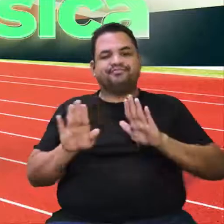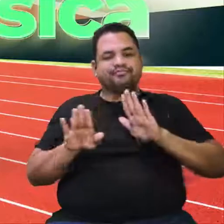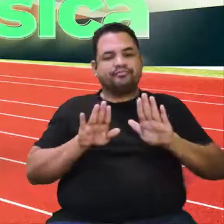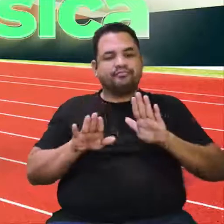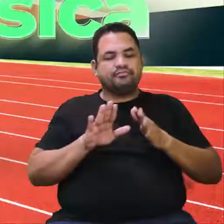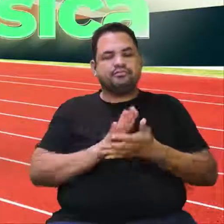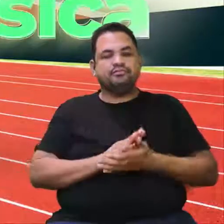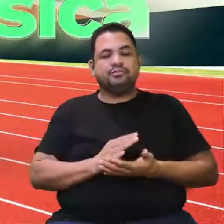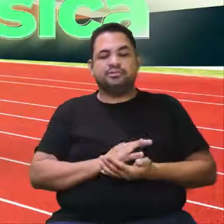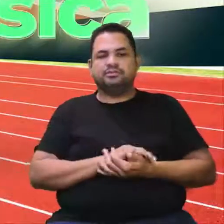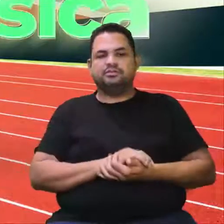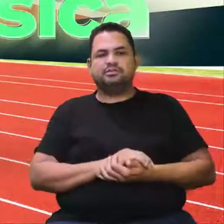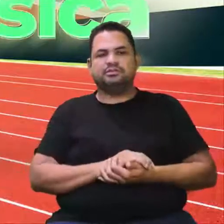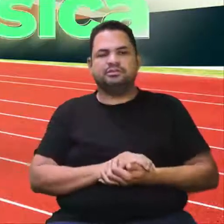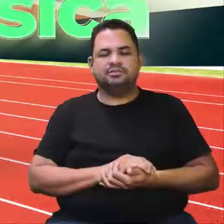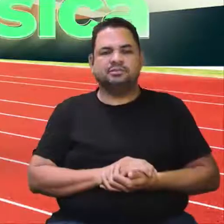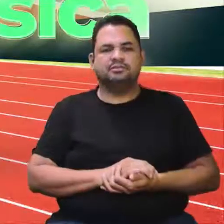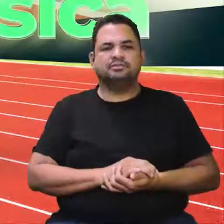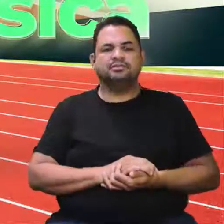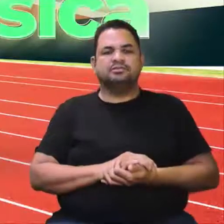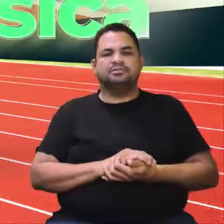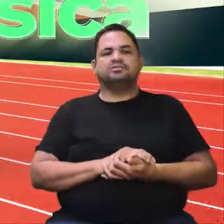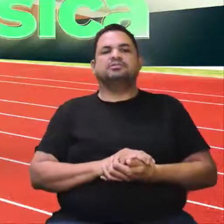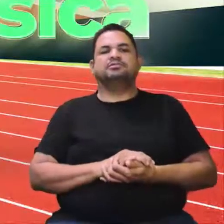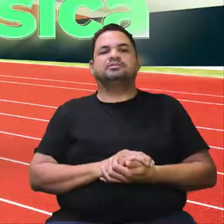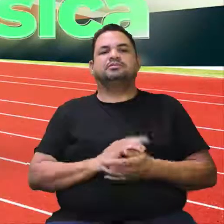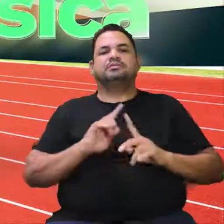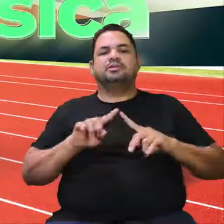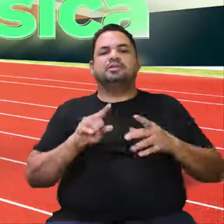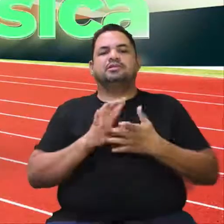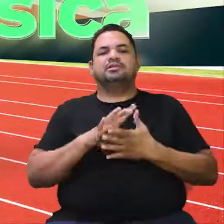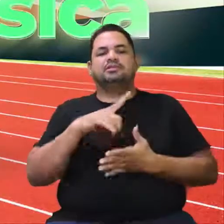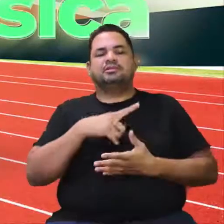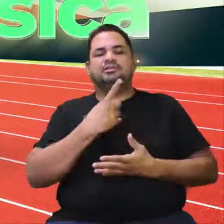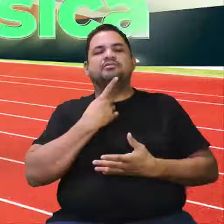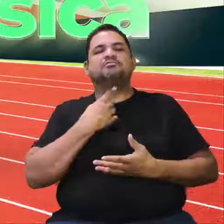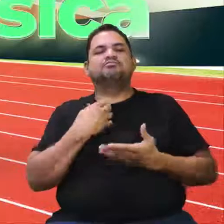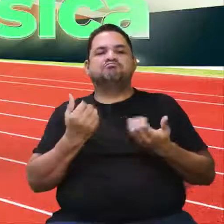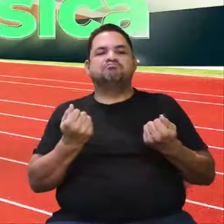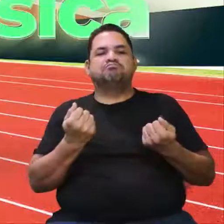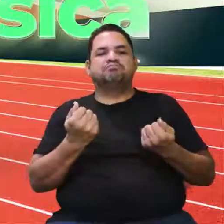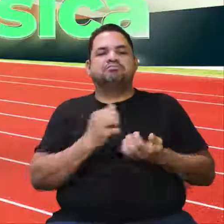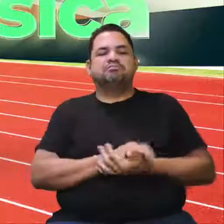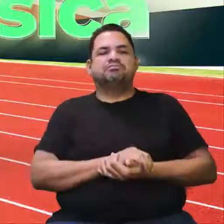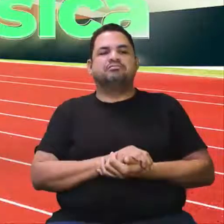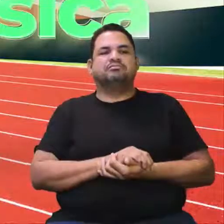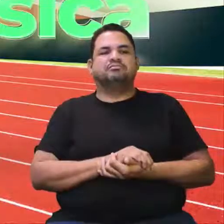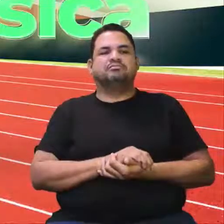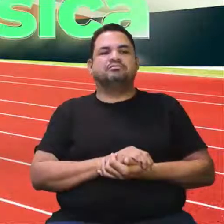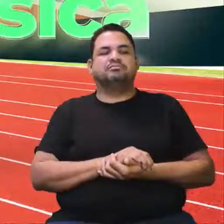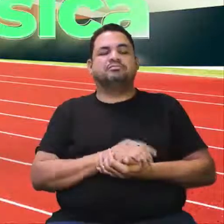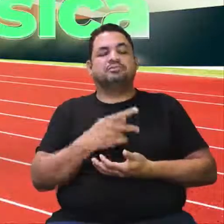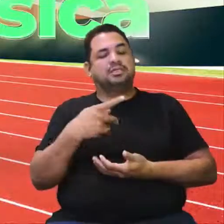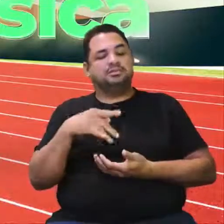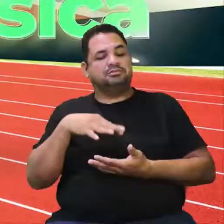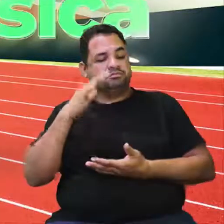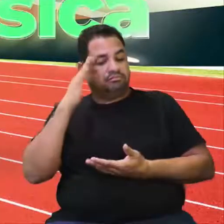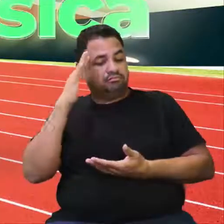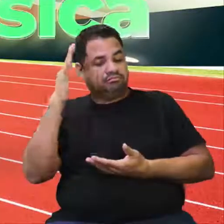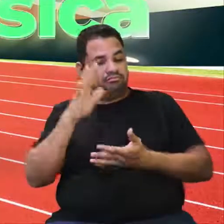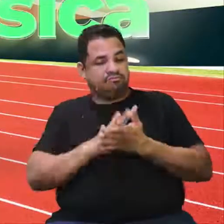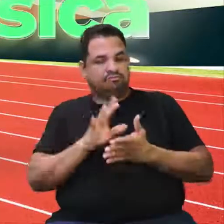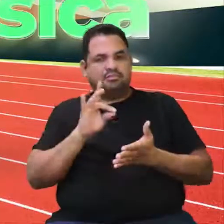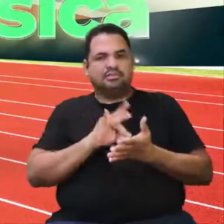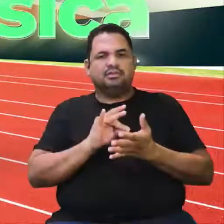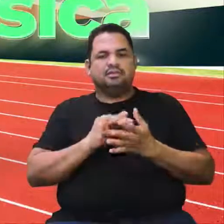com os exageros. Isso. Tudo é a questão do exagero. Mas se você tem vontade, o seu sonho, é a sua